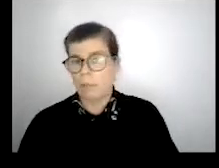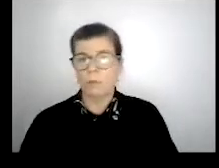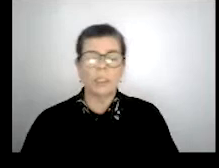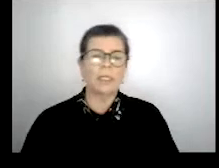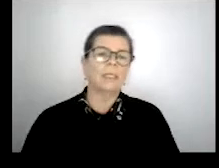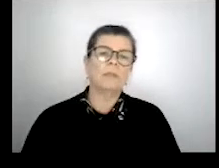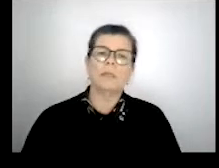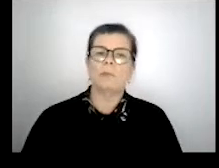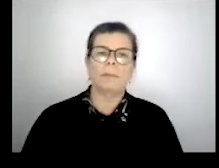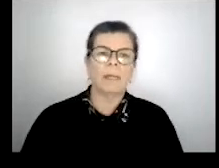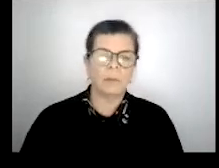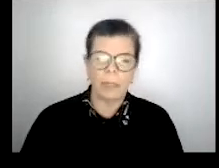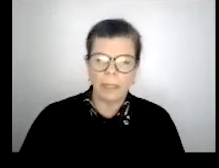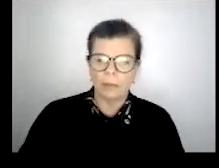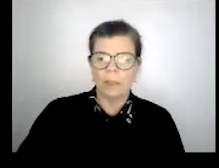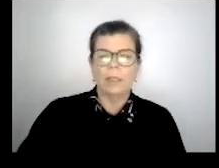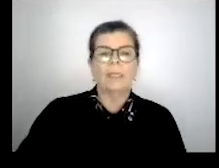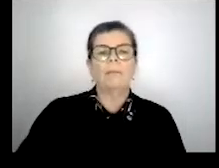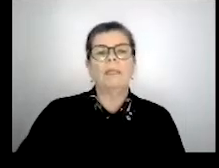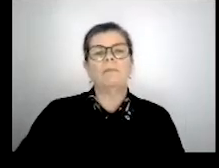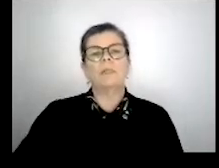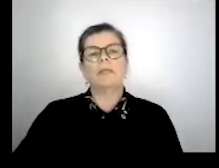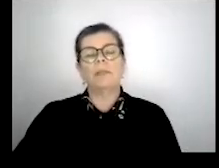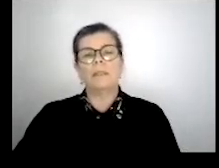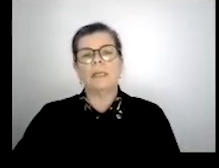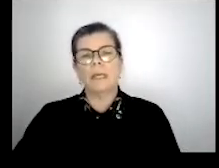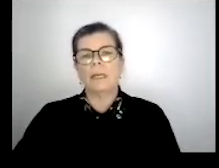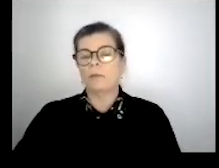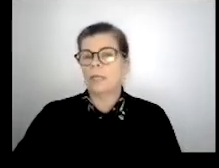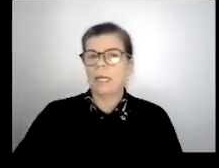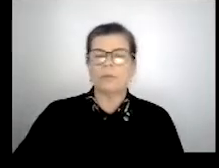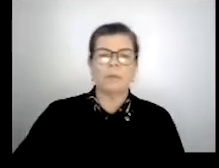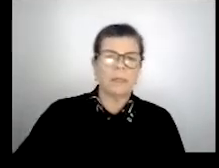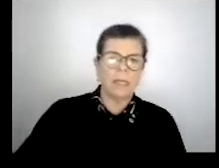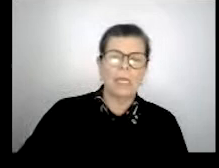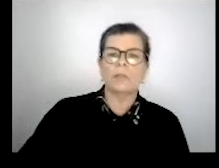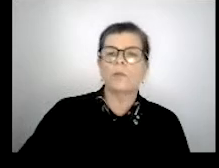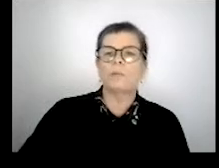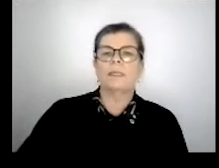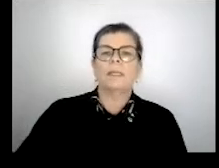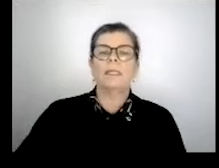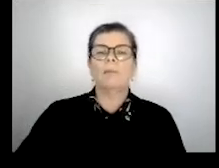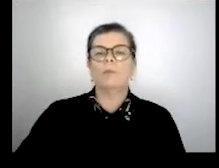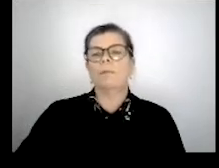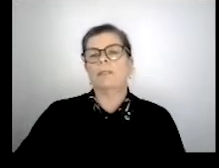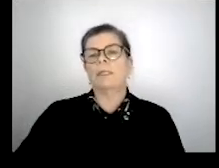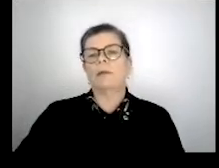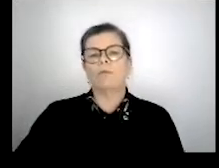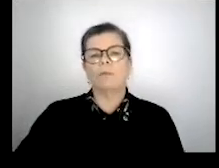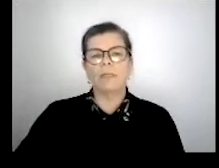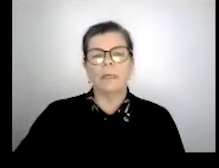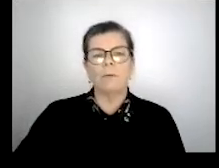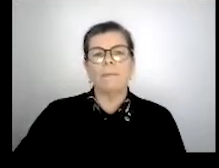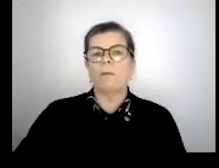lá, mas hoje ainda não estamos preparados para isso. Também temos que definir cenários, casos, pacientes, sombras. Temos uma parceria